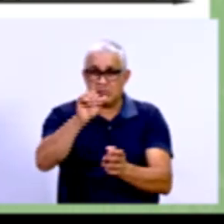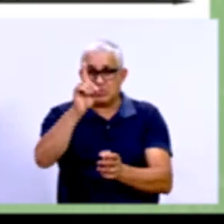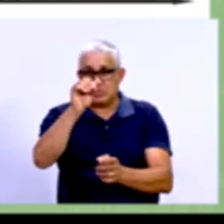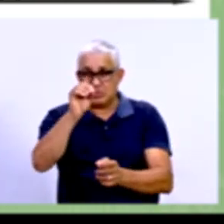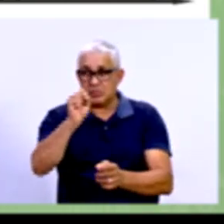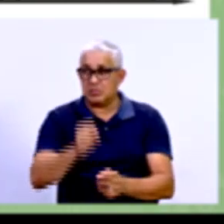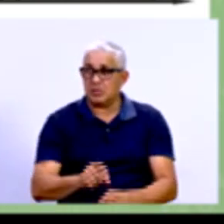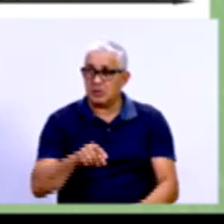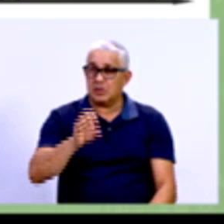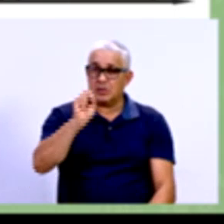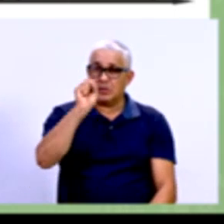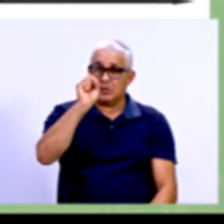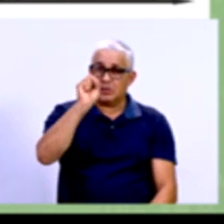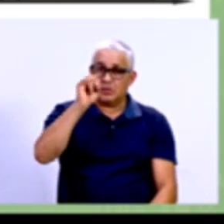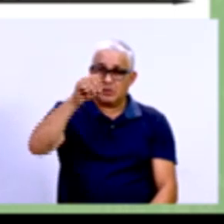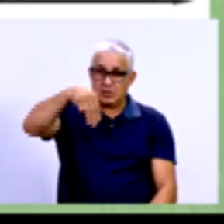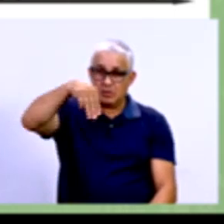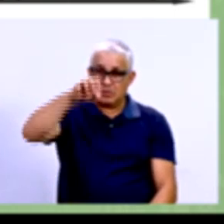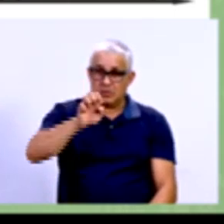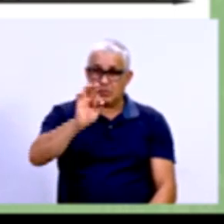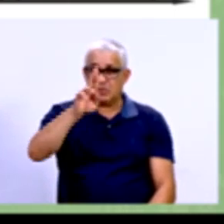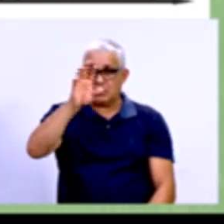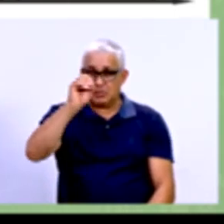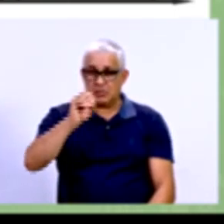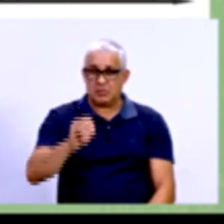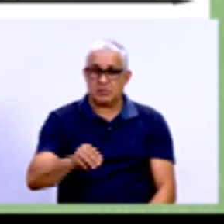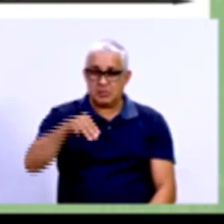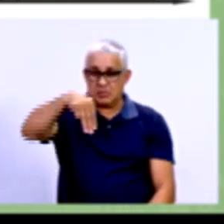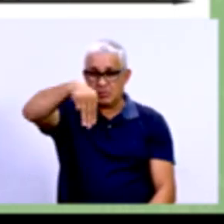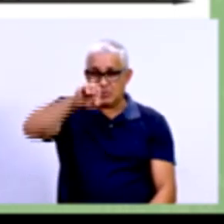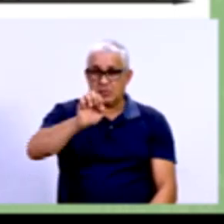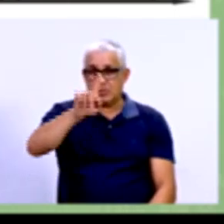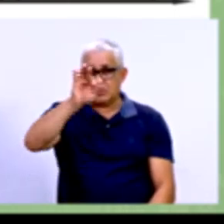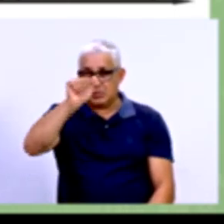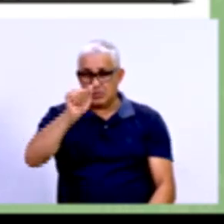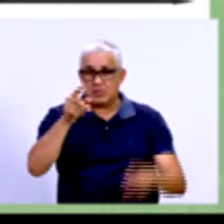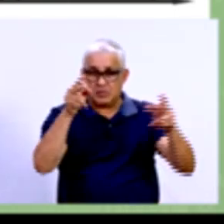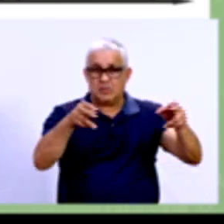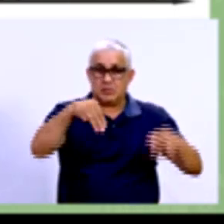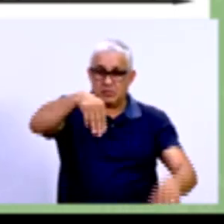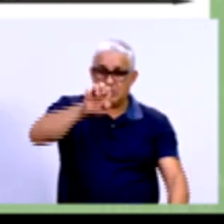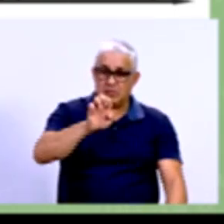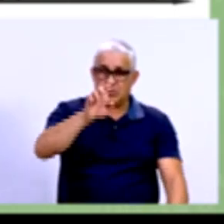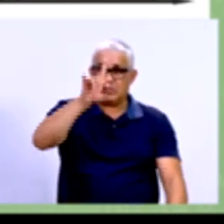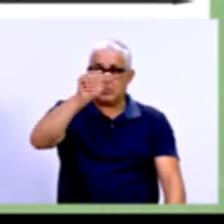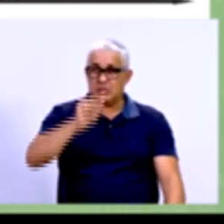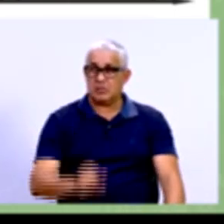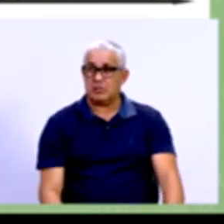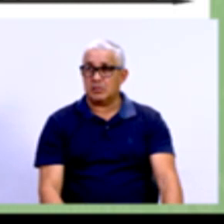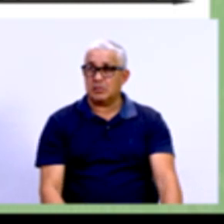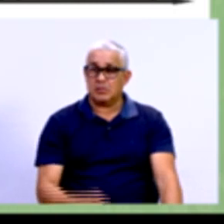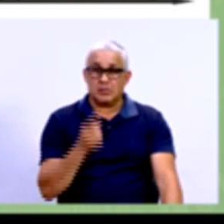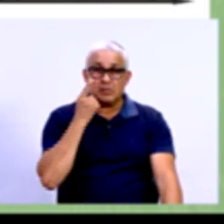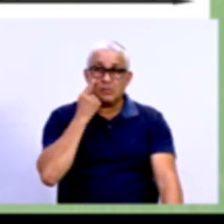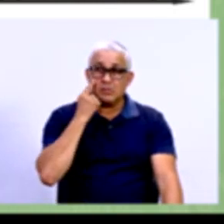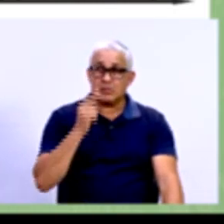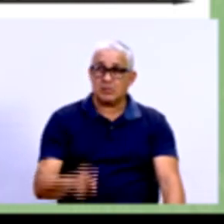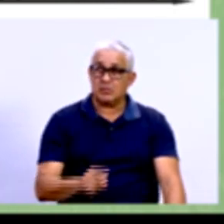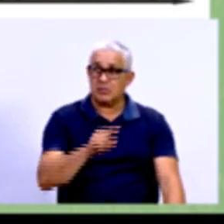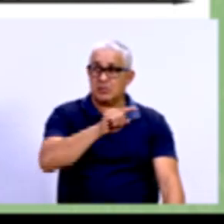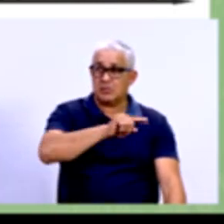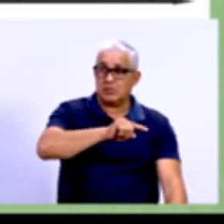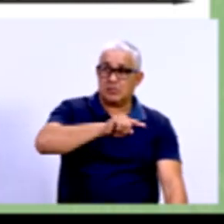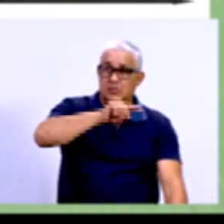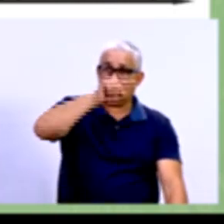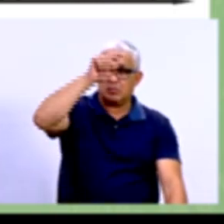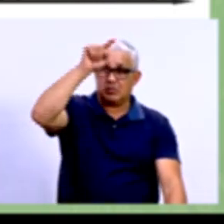aqui, a mediana é igual à média, né? Nos casos em que a mediana é menor que a média,